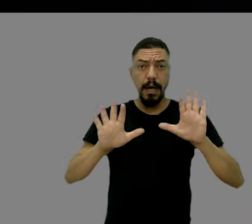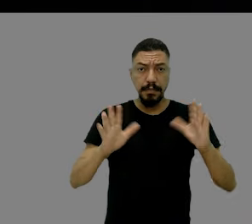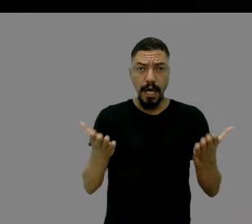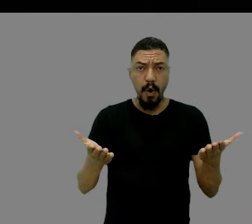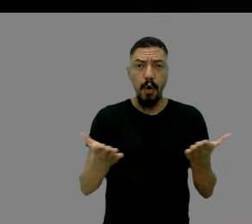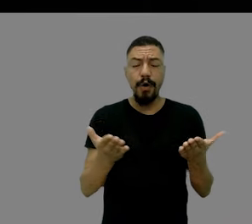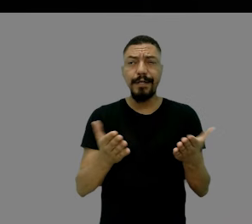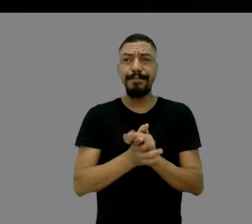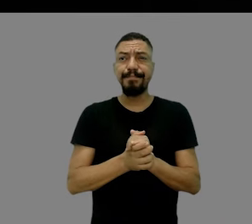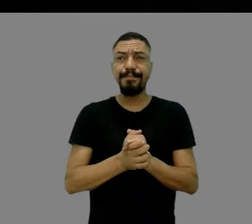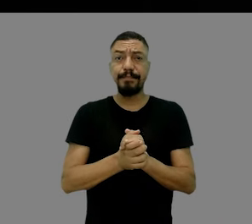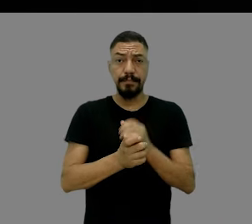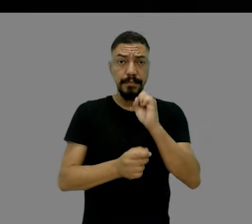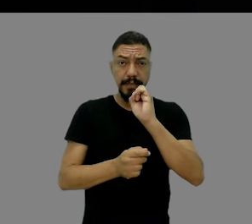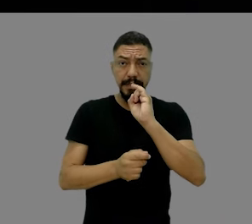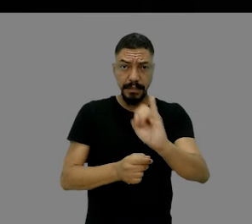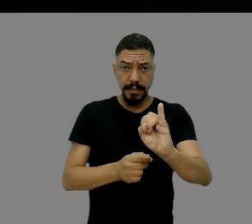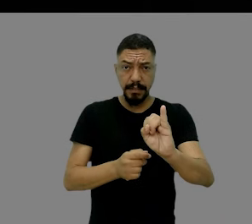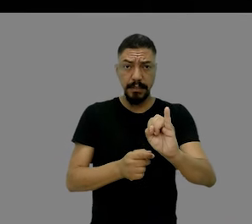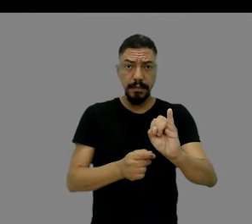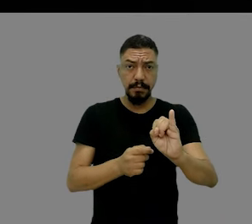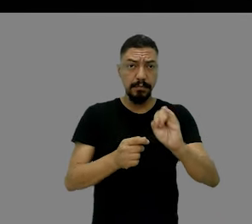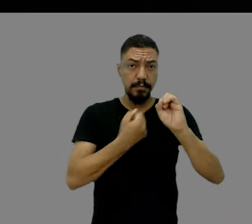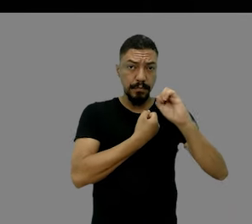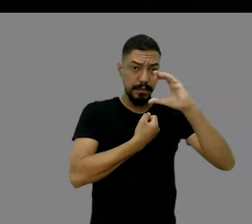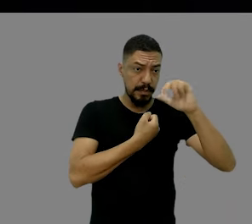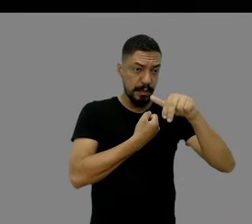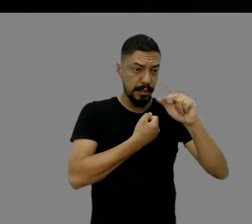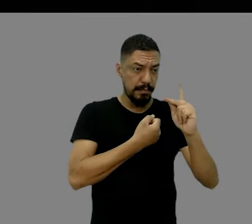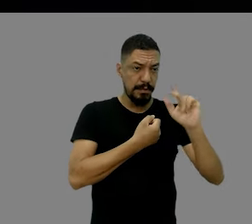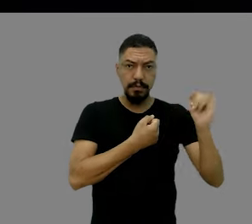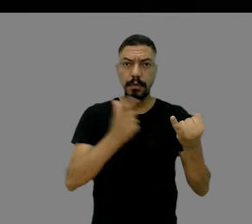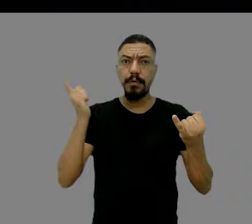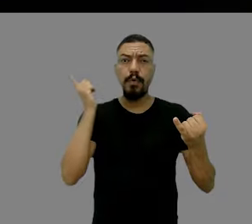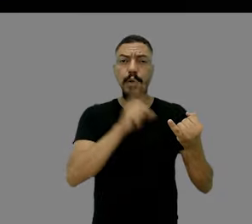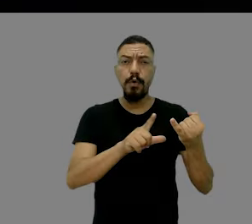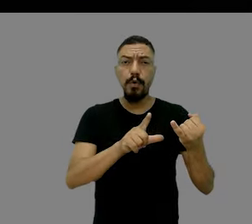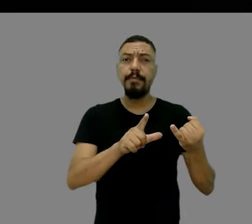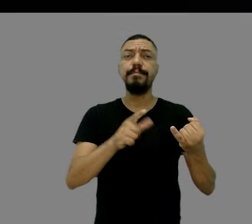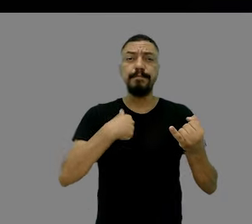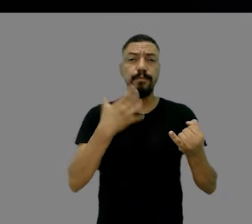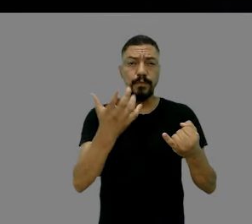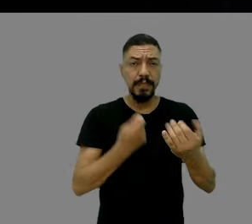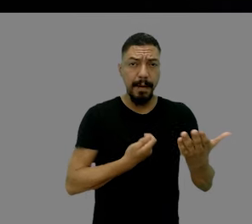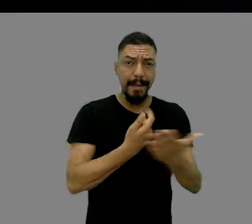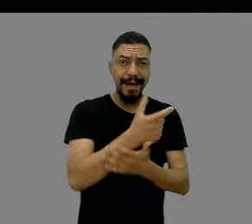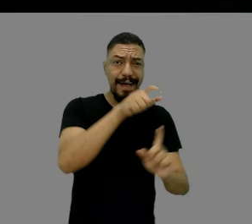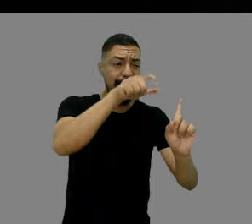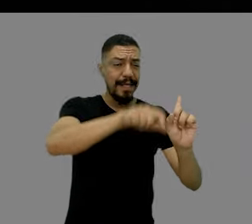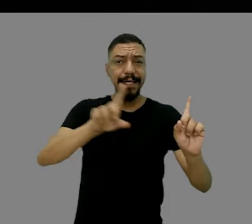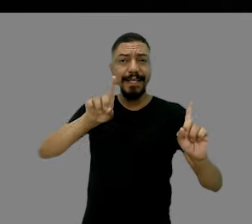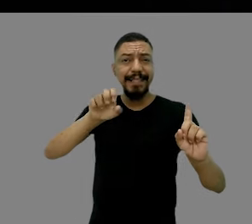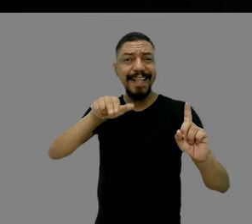ganhou e eu quero pagar a Denise, se eu for pagar por uma RPA, vai custar muito caro em imposto, que é o que a